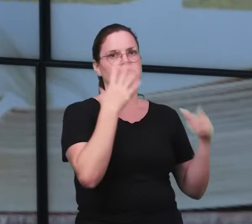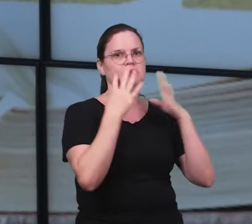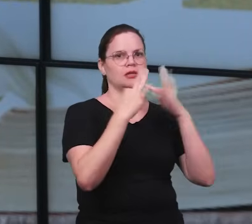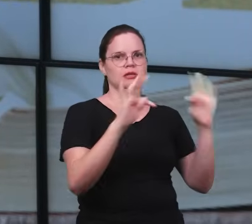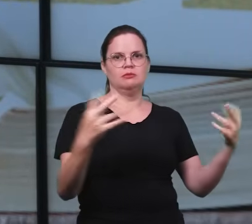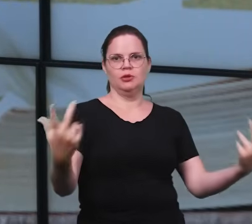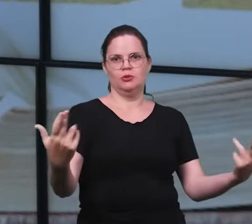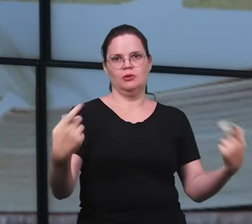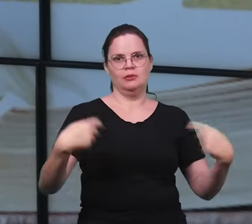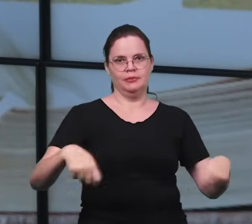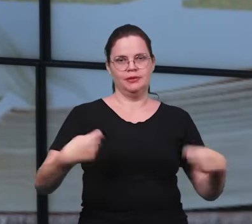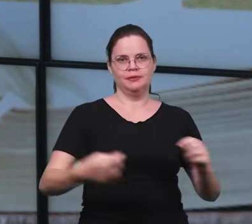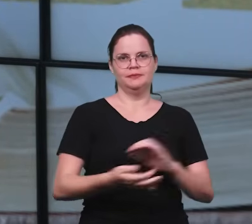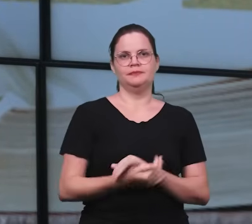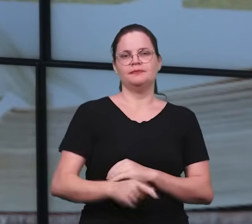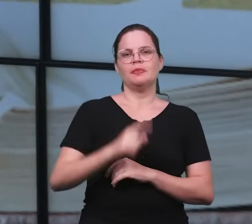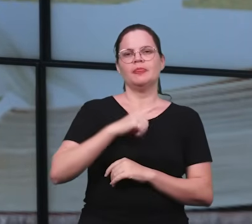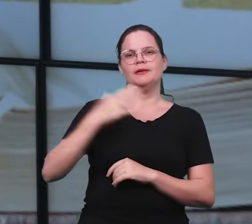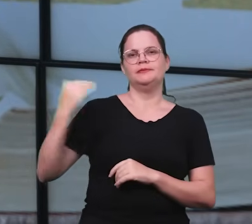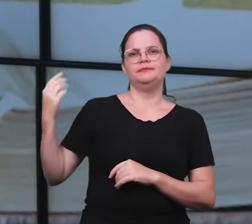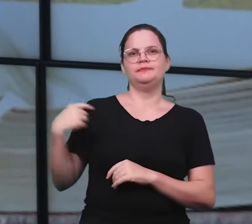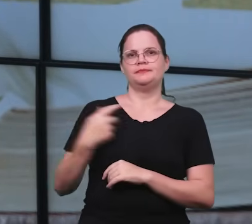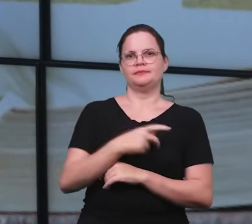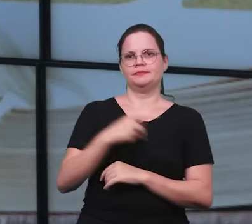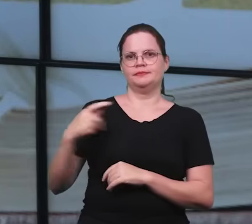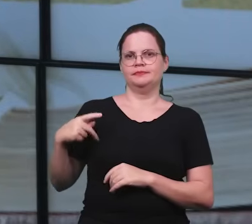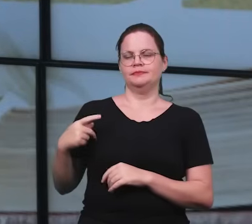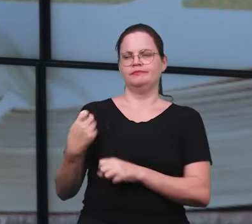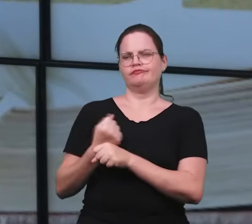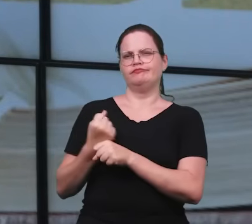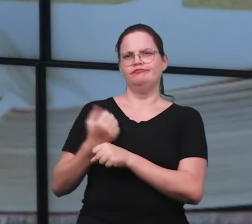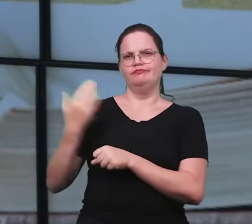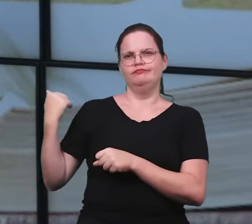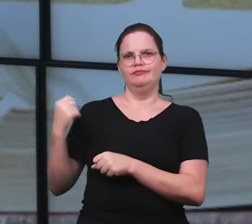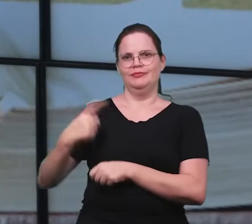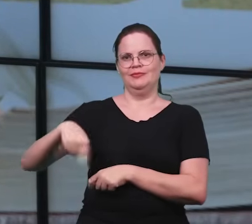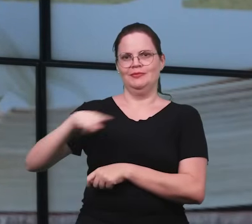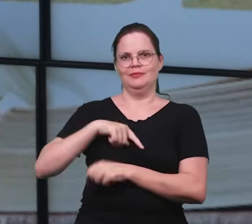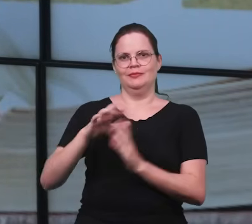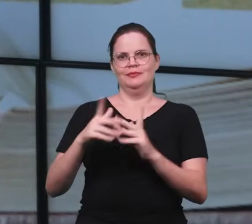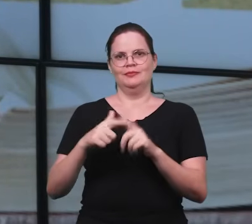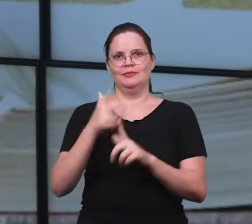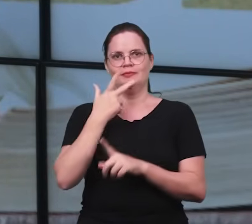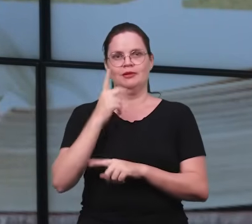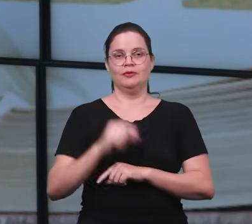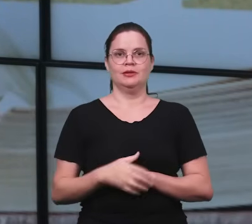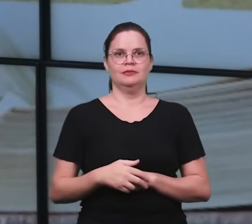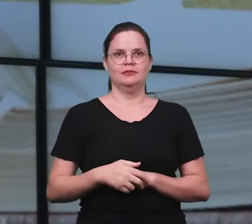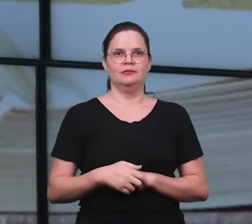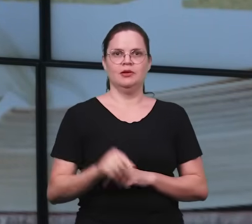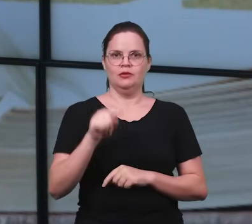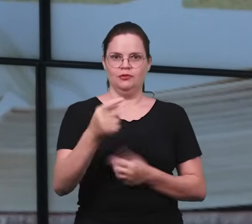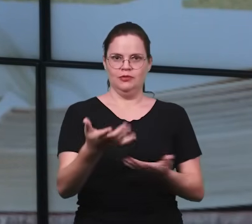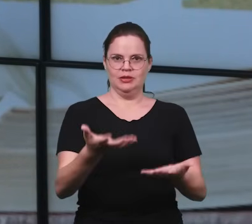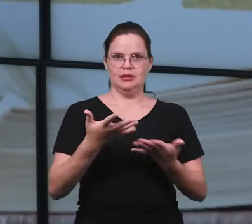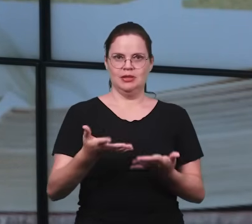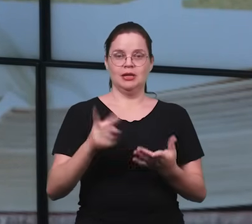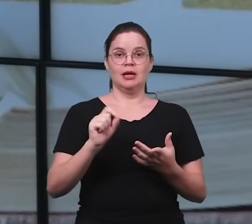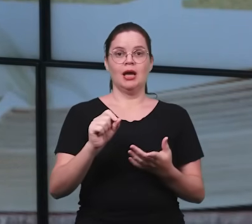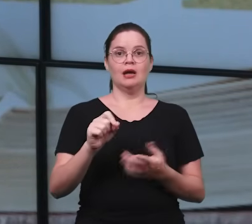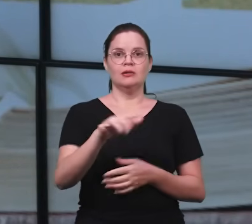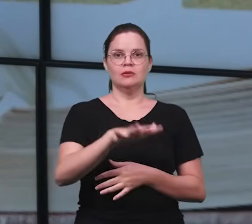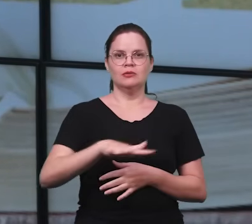Eu teve um pastor, né, muitos anos na nossa igreja, que ele falava assim: você quer ter um ambiente, um lugar